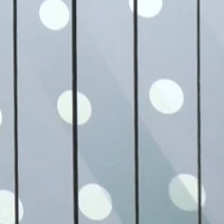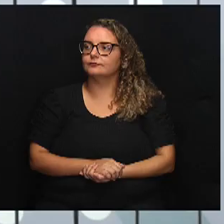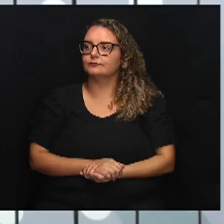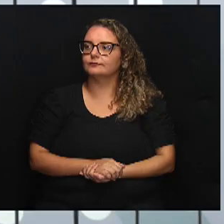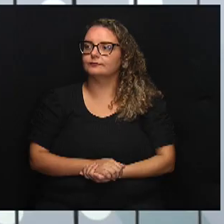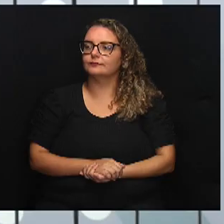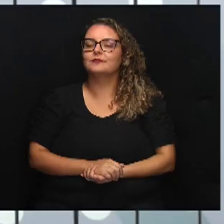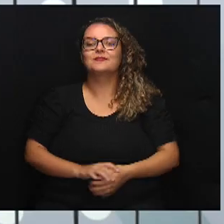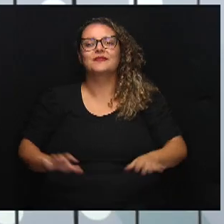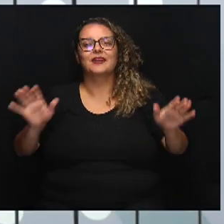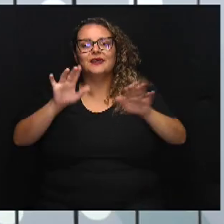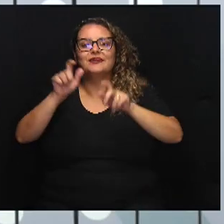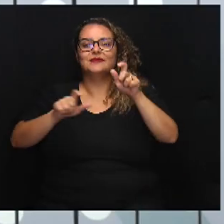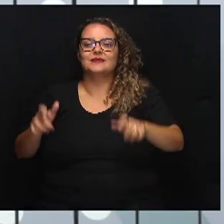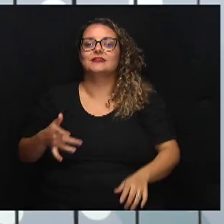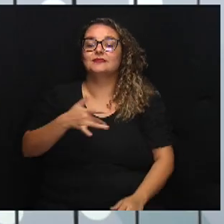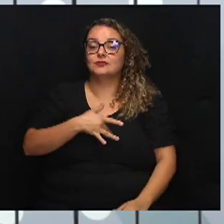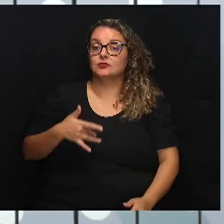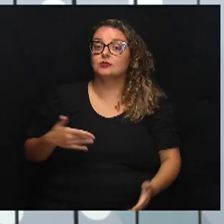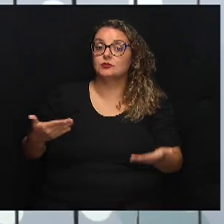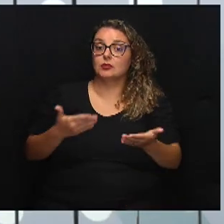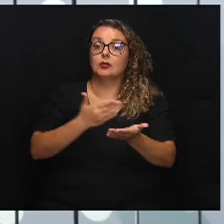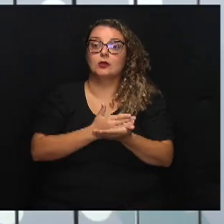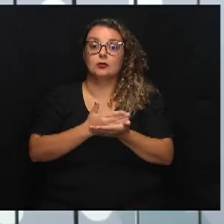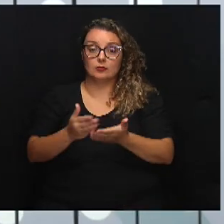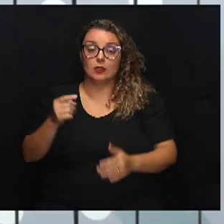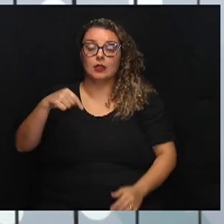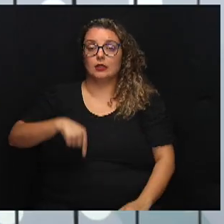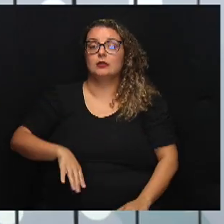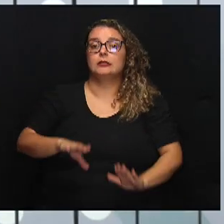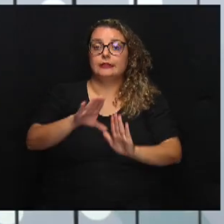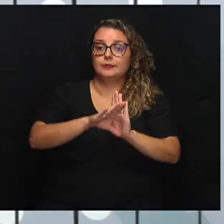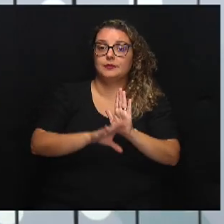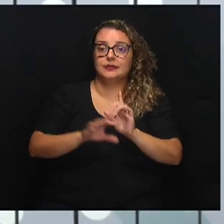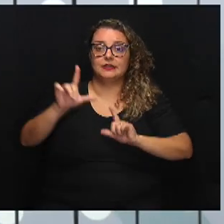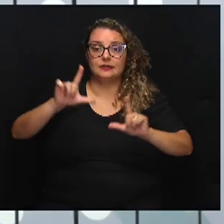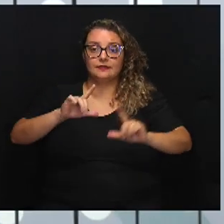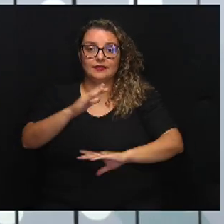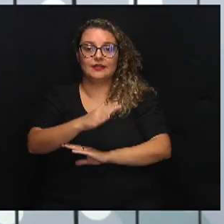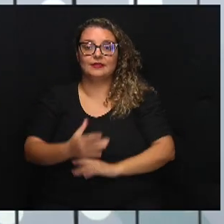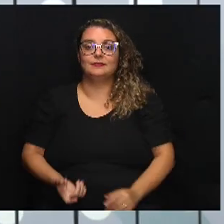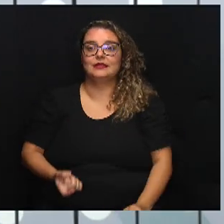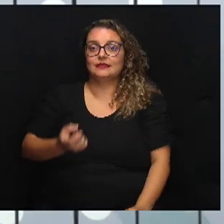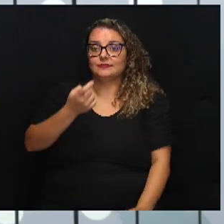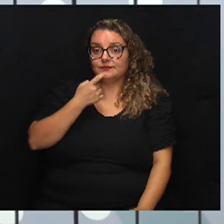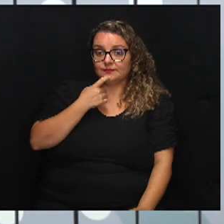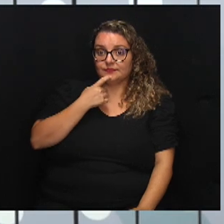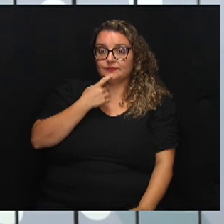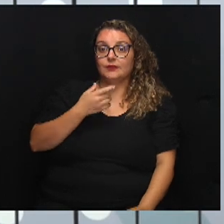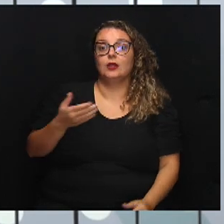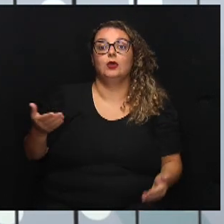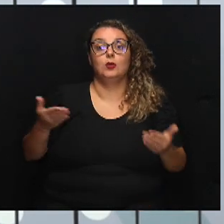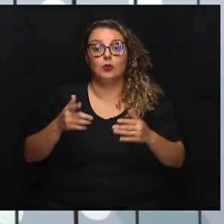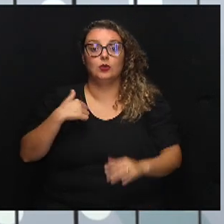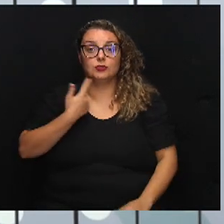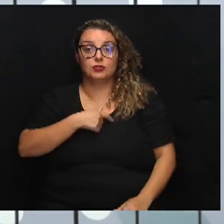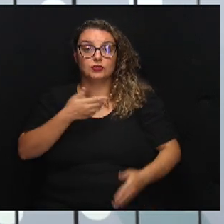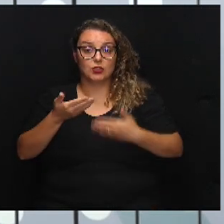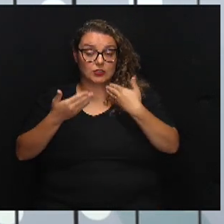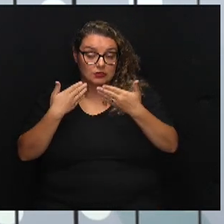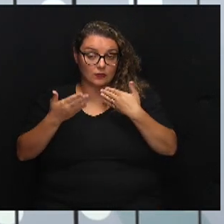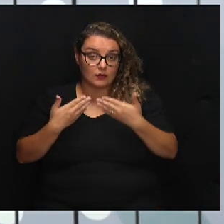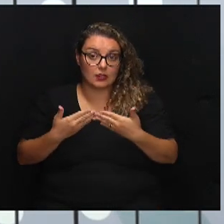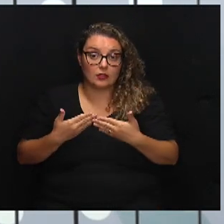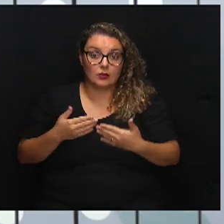Olá pessoal, mais um Saúde Agora começando aqui na programação da TV Câmara Campinas. E hoje nós vamos falar sobre